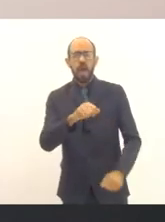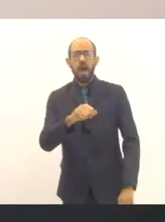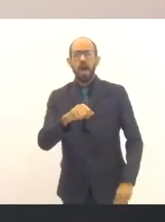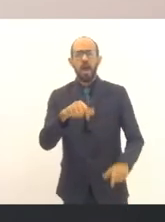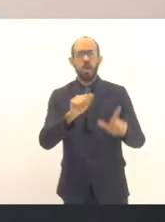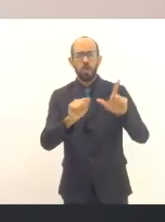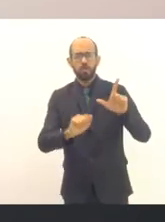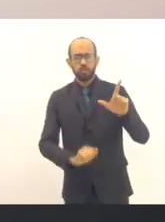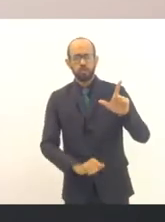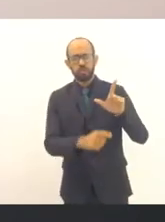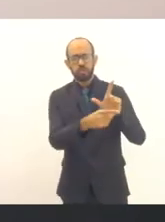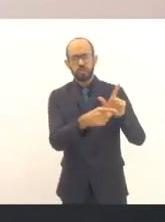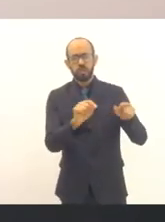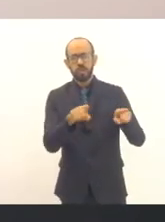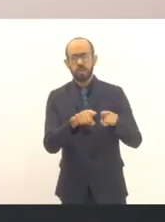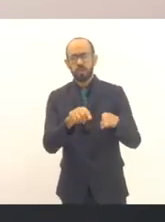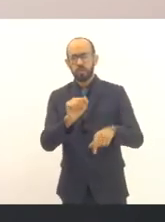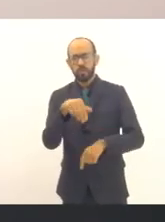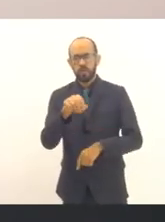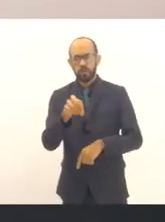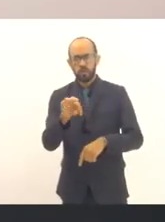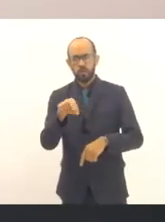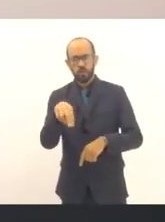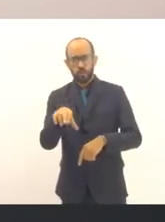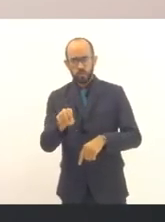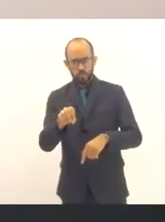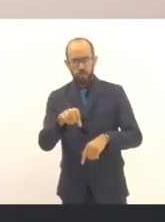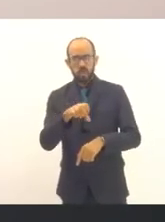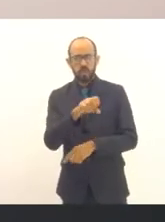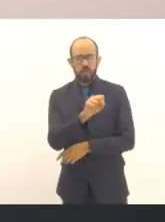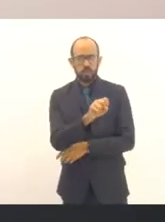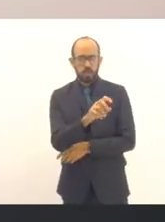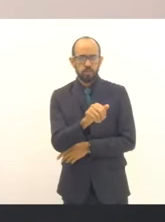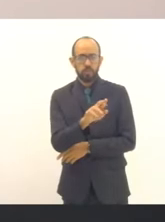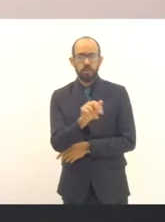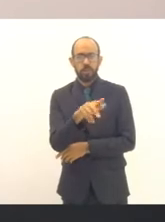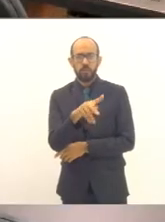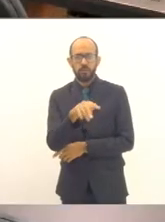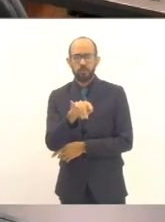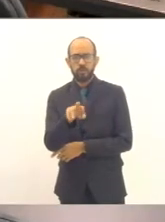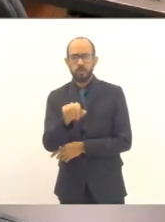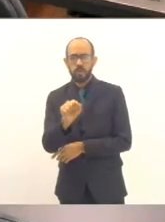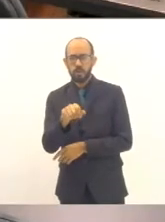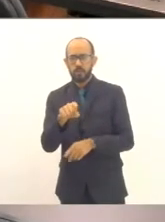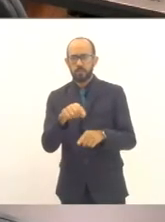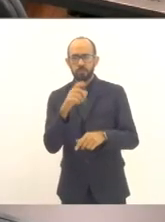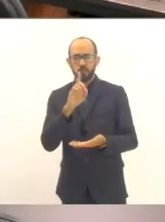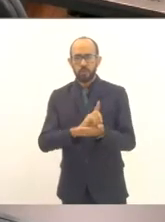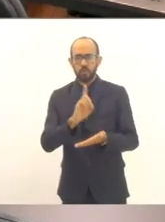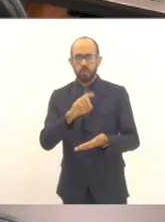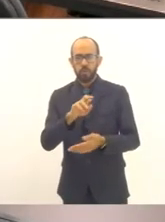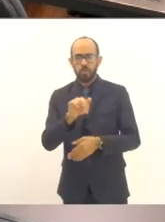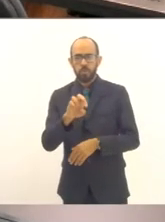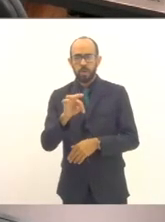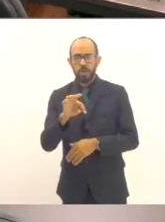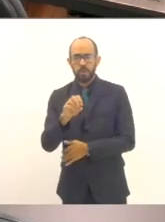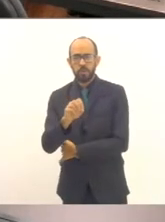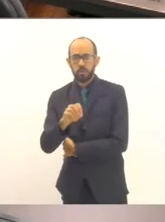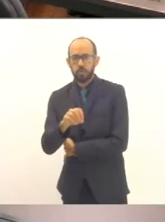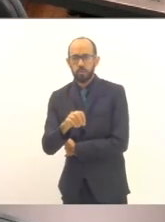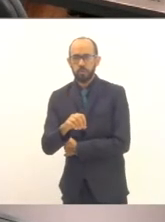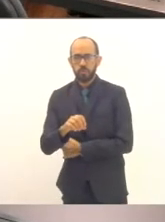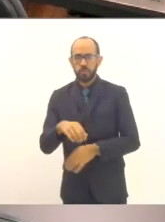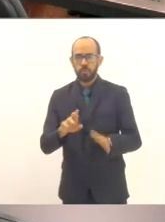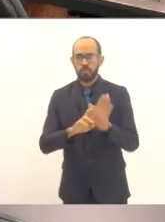logística Antônio site da SuperVia Doutor Eduardo que é da parte jurídica Doutor Roberto Mattos representante